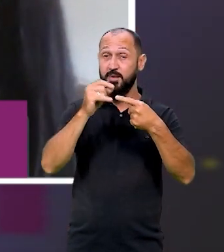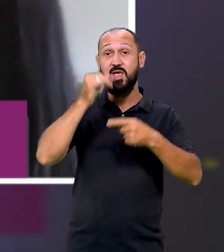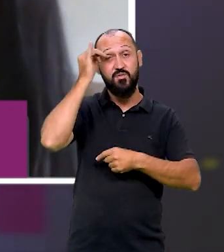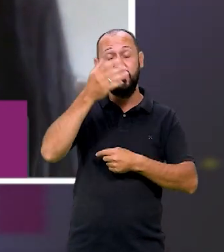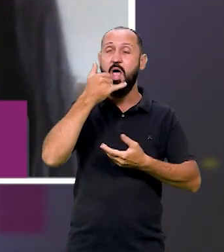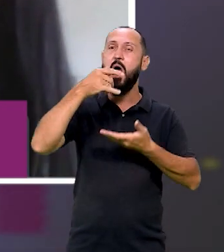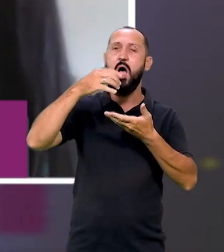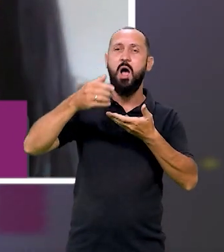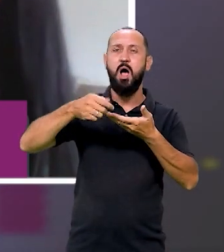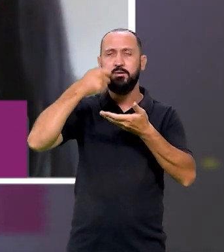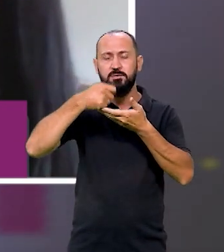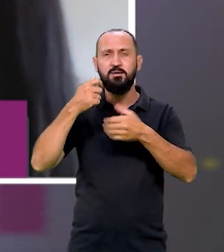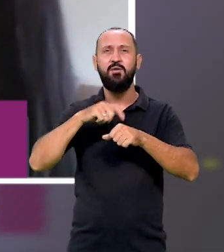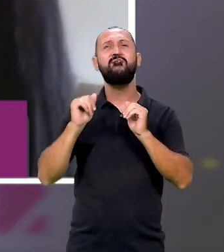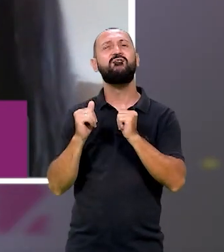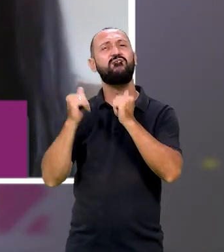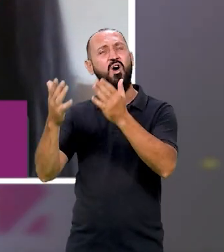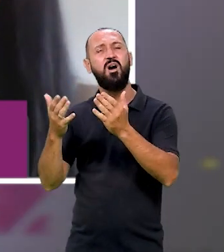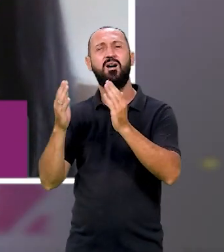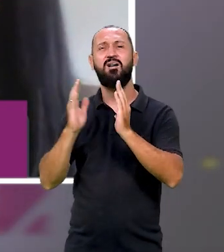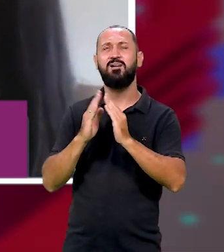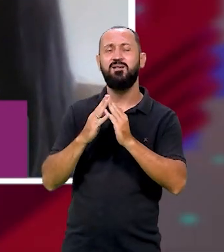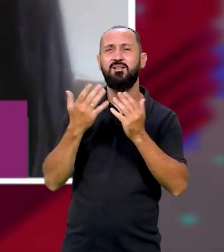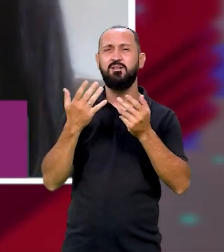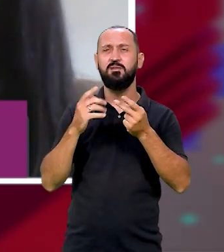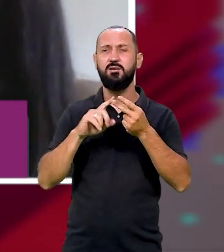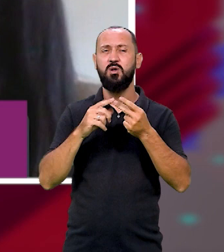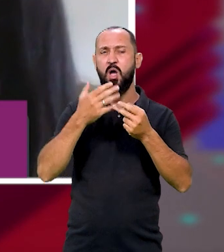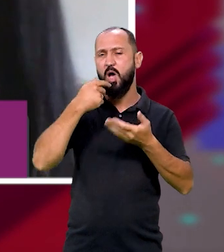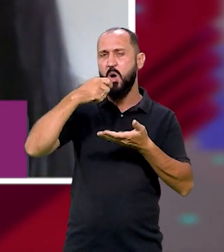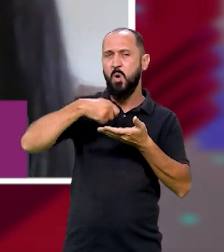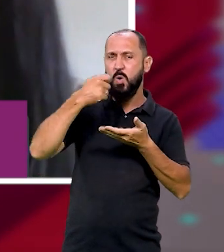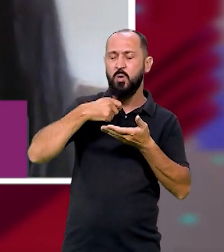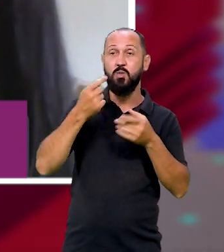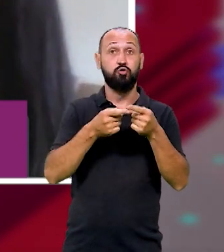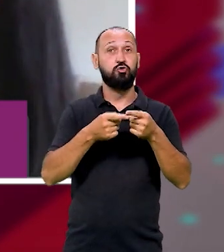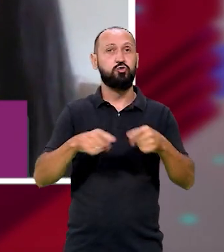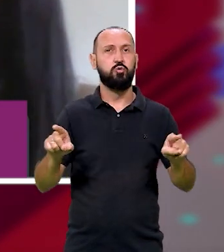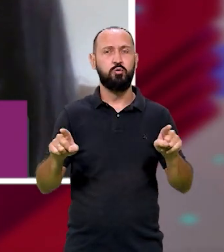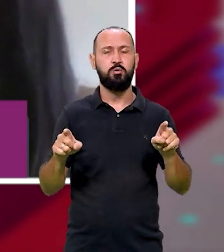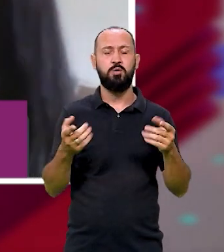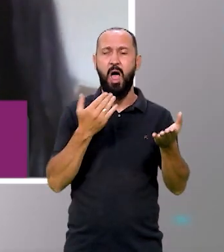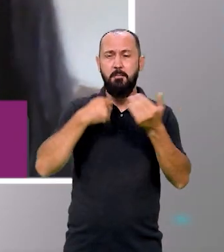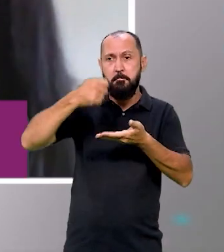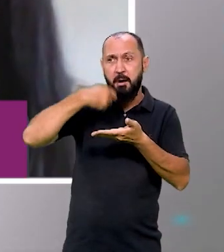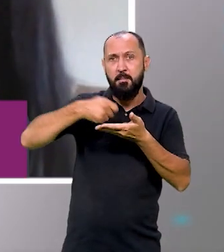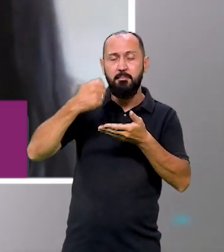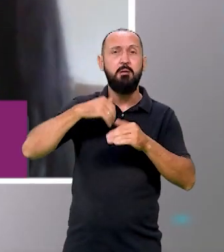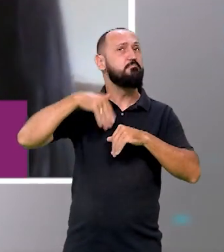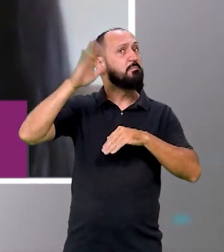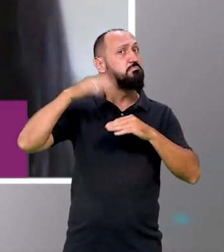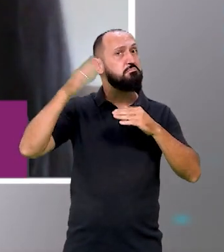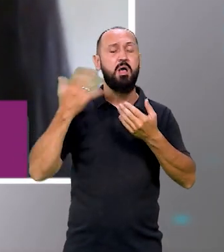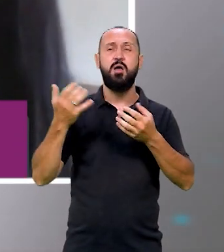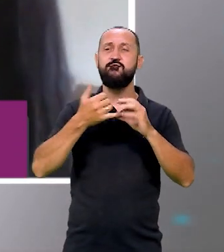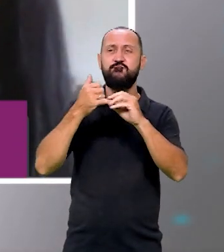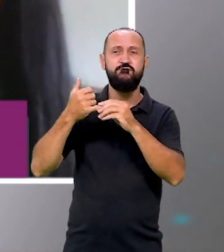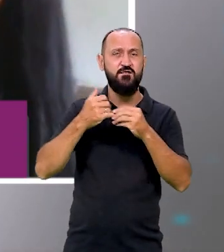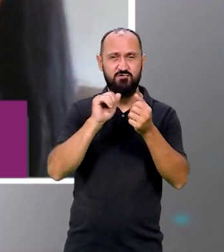né, Lívia? Evitem comer tão fora de casa, evitem comer comidas, churrasco em excesso, digo